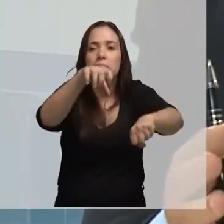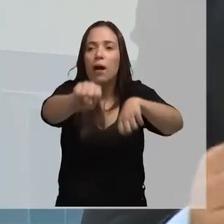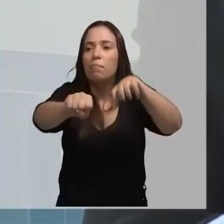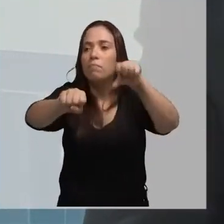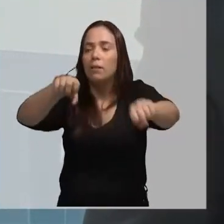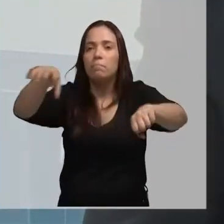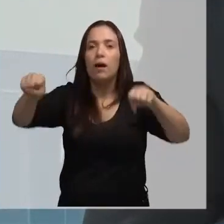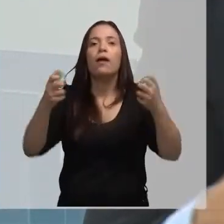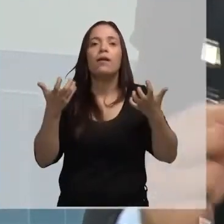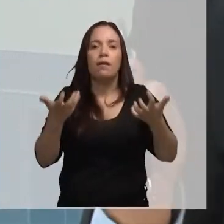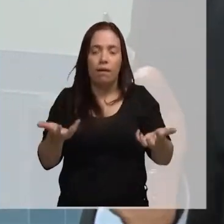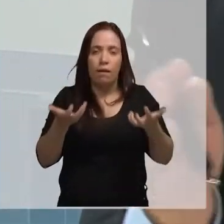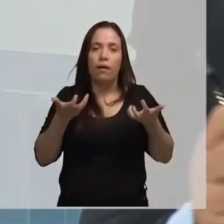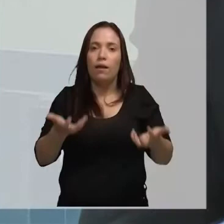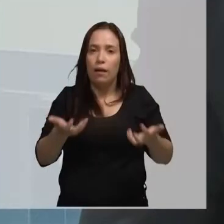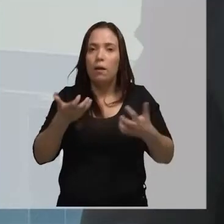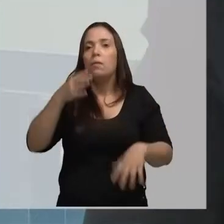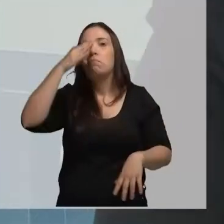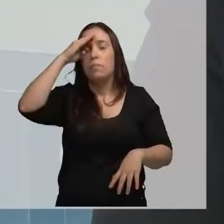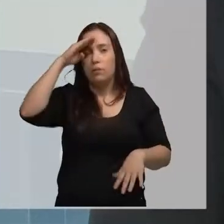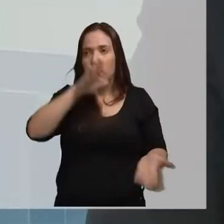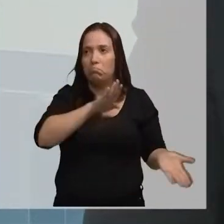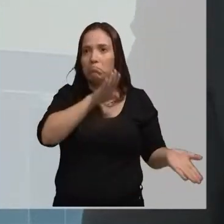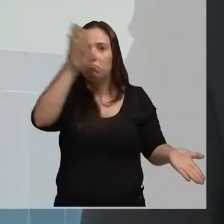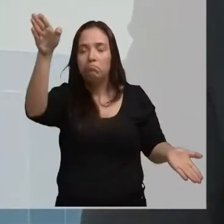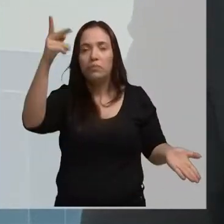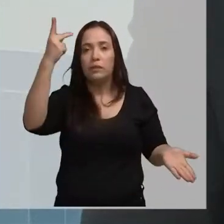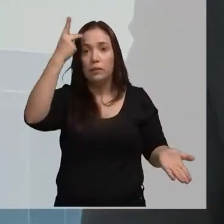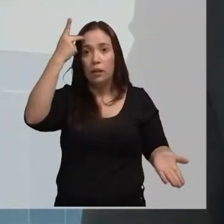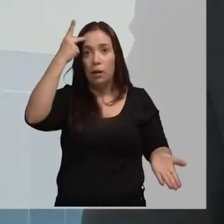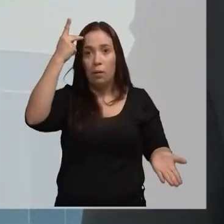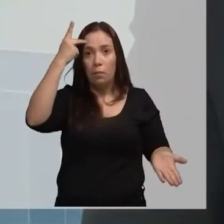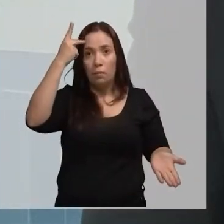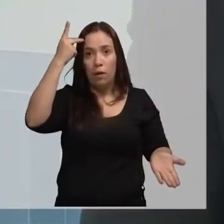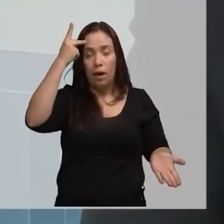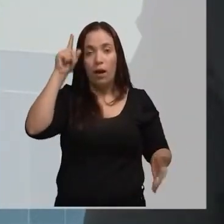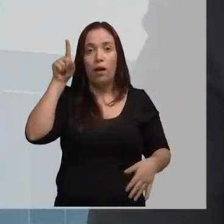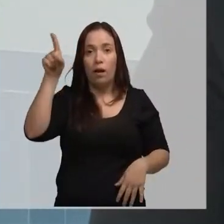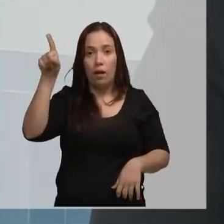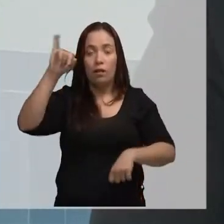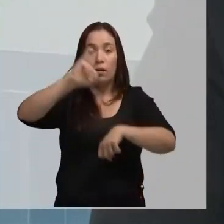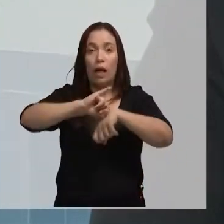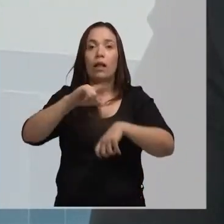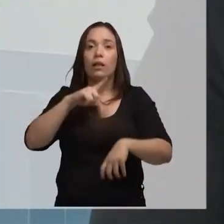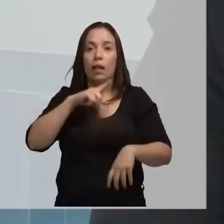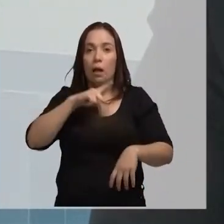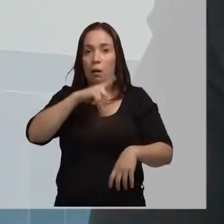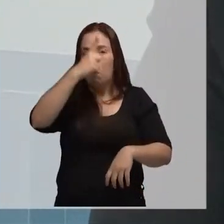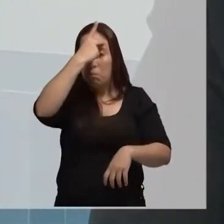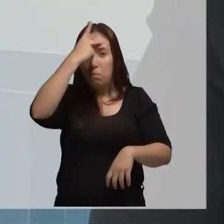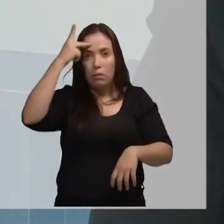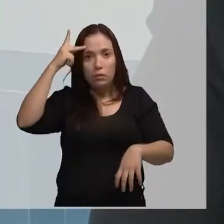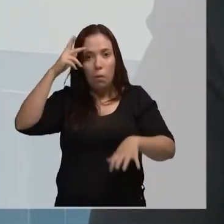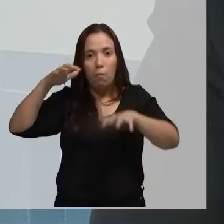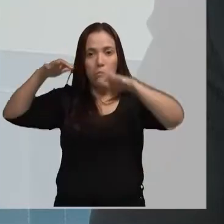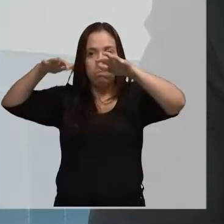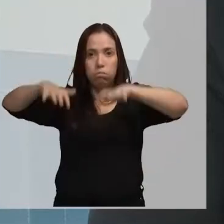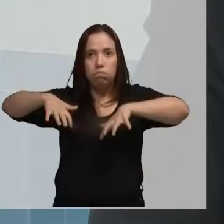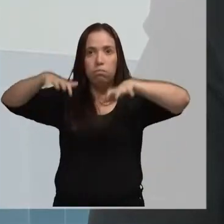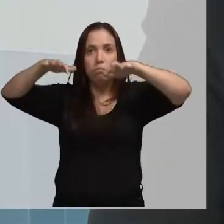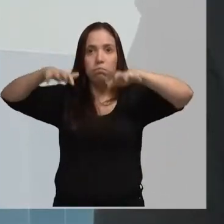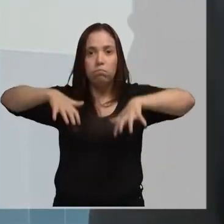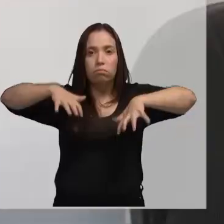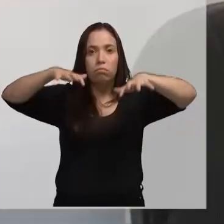ele conseguiu melhorar um pouquinho, o Bolsonaro está indo lá. E quando chega nas cidades paulistas, é multidões e o recebe, né, Luiz? Eu não tenho dúvida